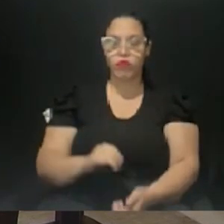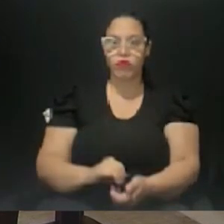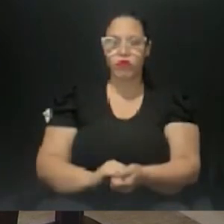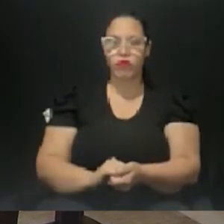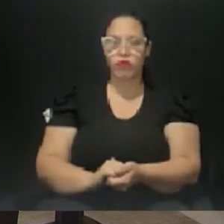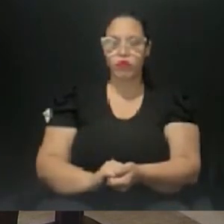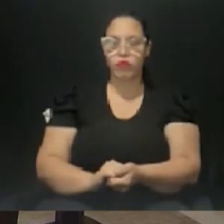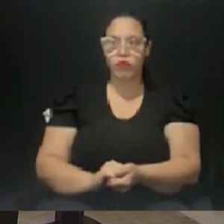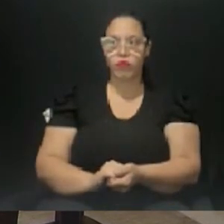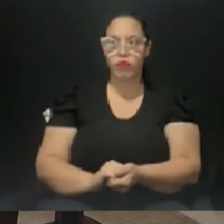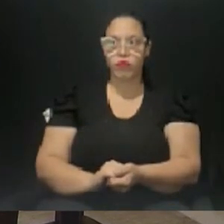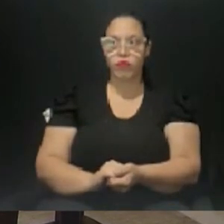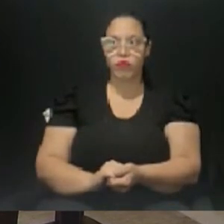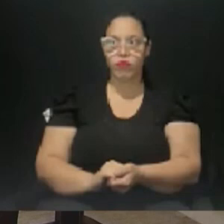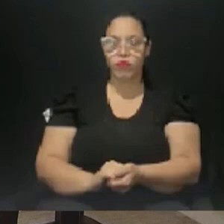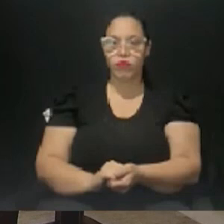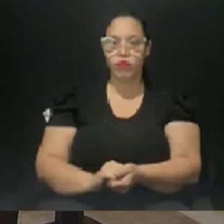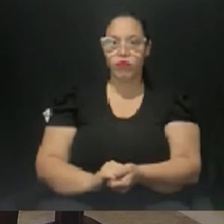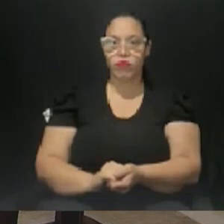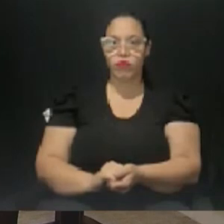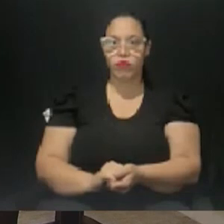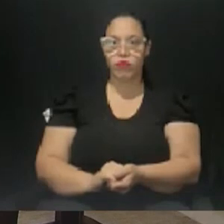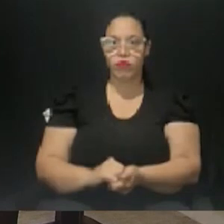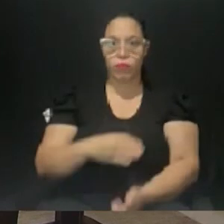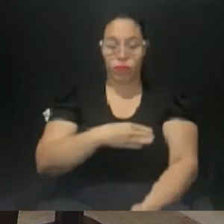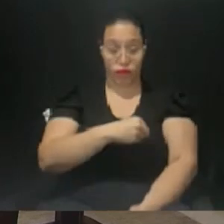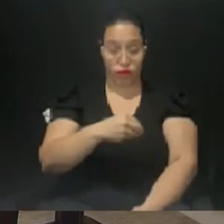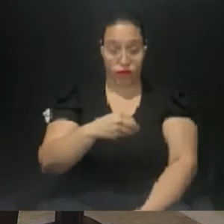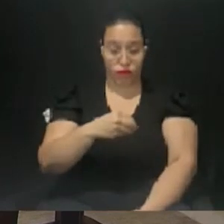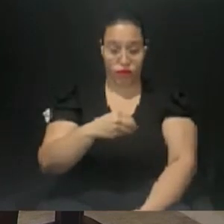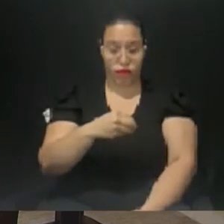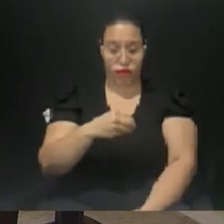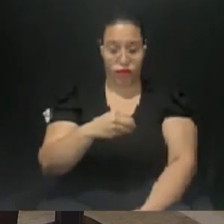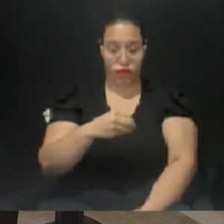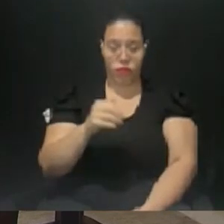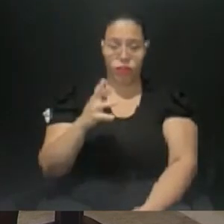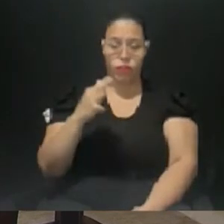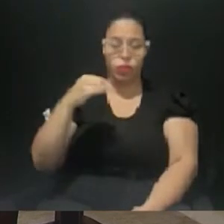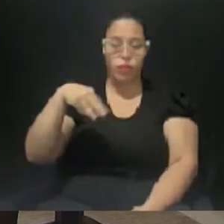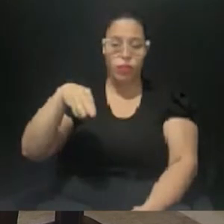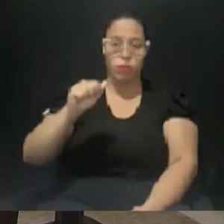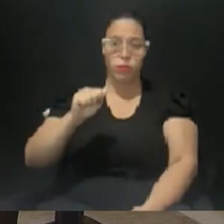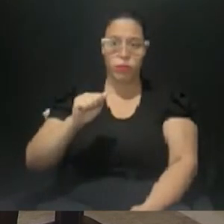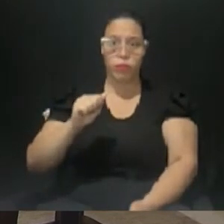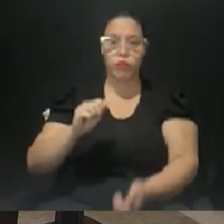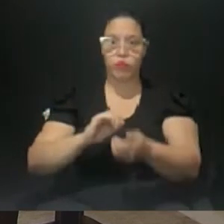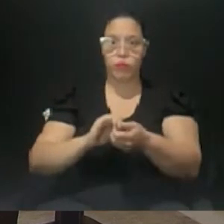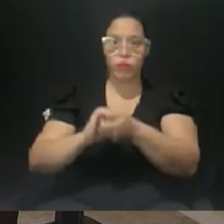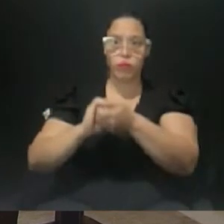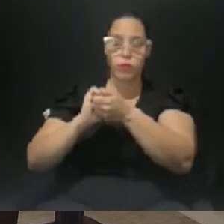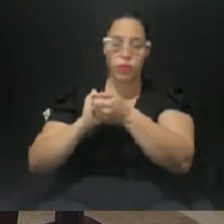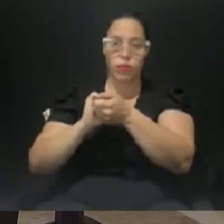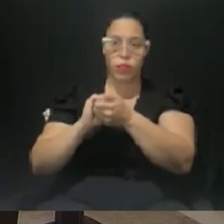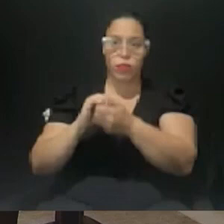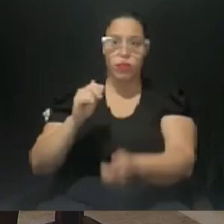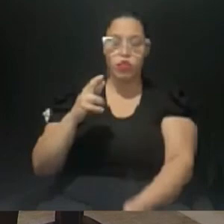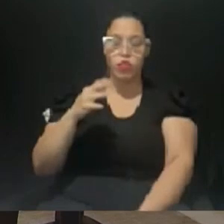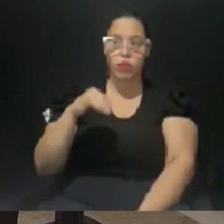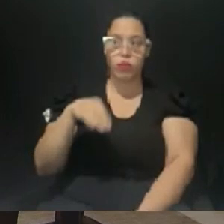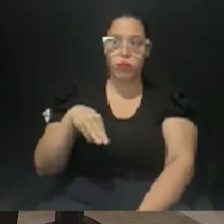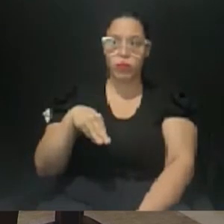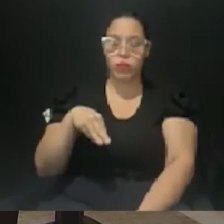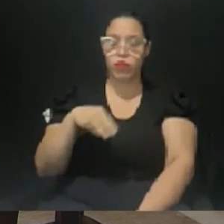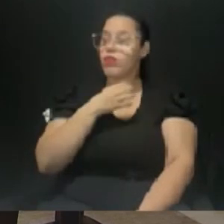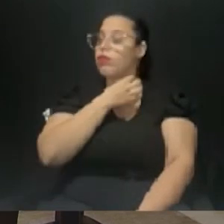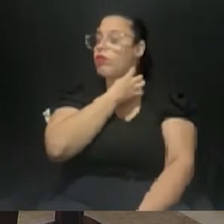Lelis, que é um dos filhos da Fátima e também proprietário, né? E o Charluan Silva